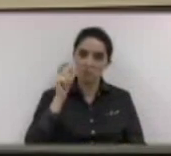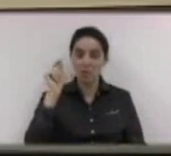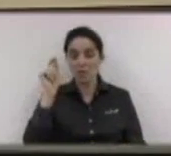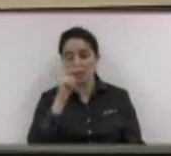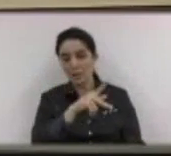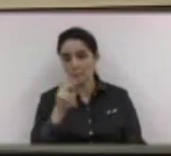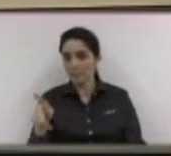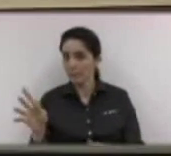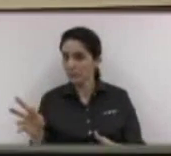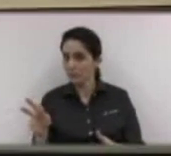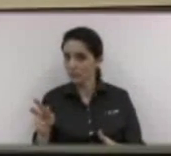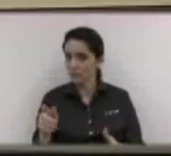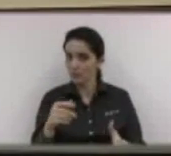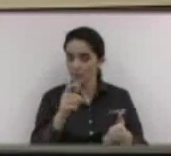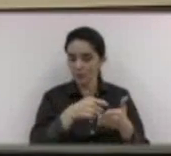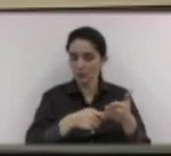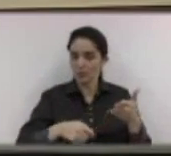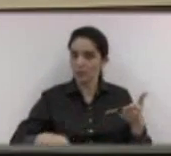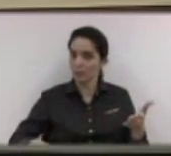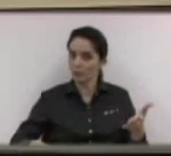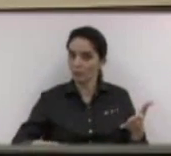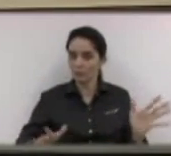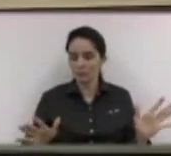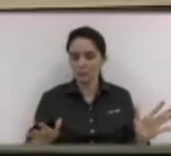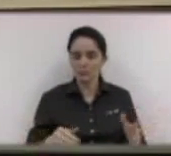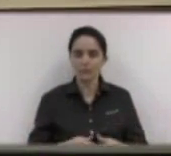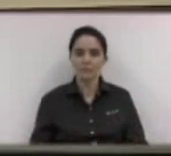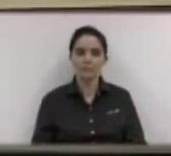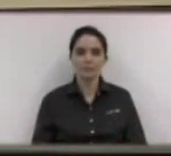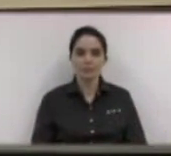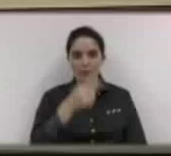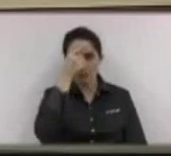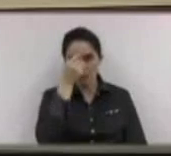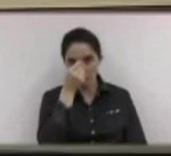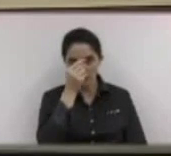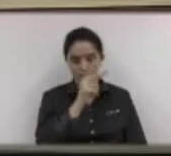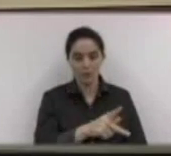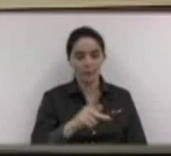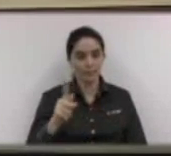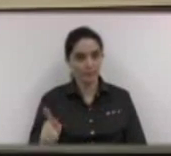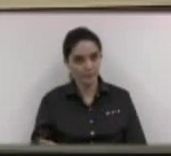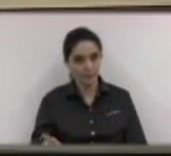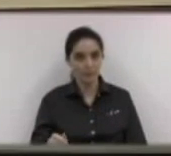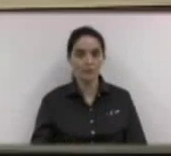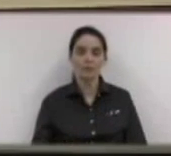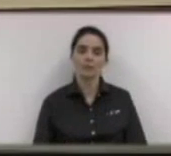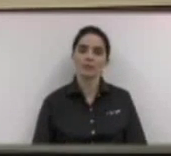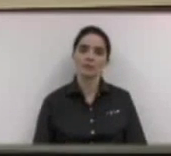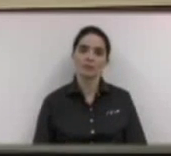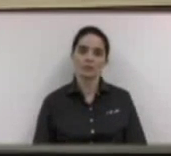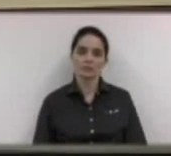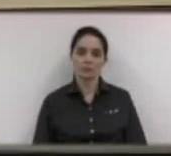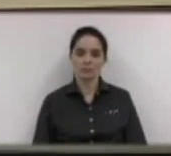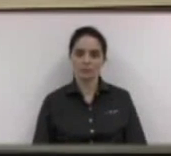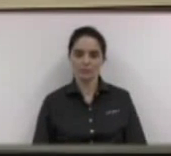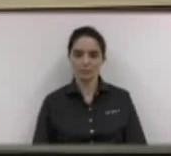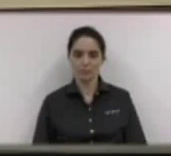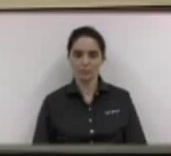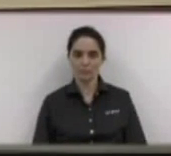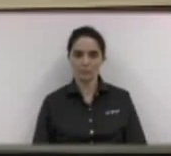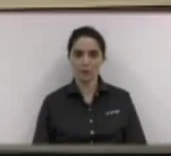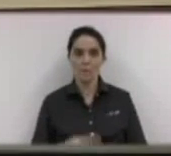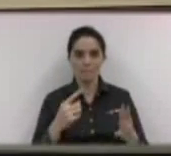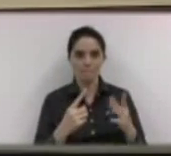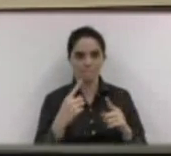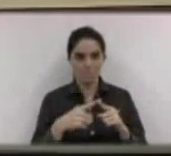relator, quem é o membro. Aliás, o Dinho é o membro, é o presidente nato da comissão. É o